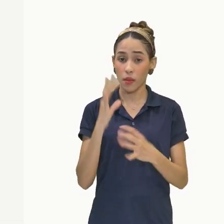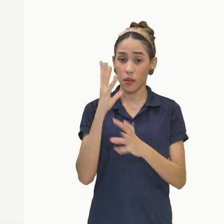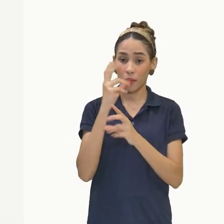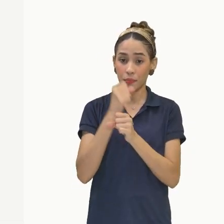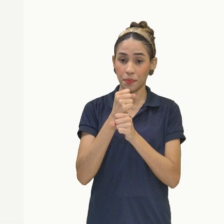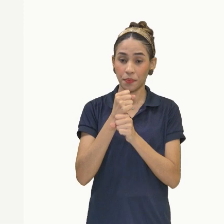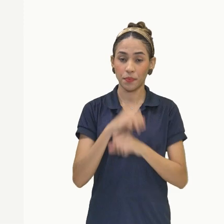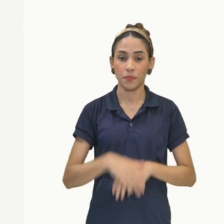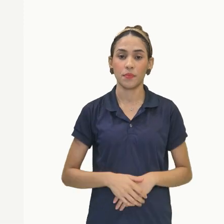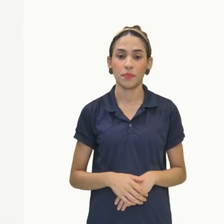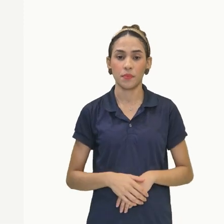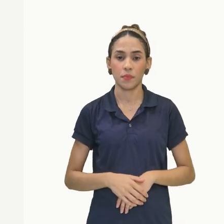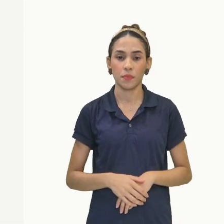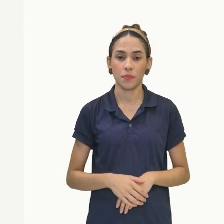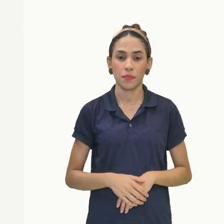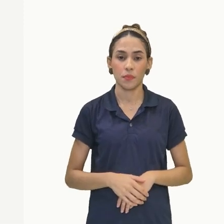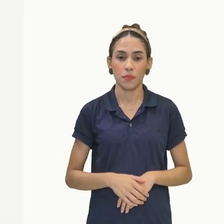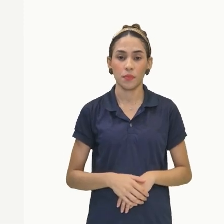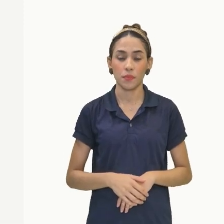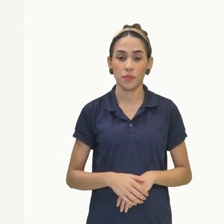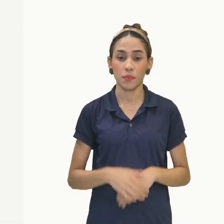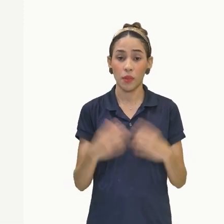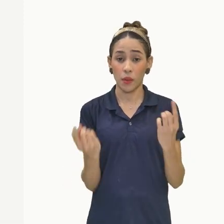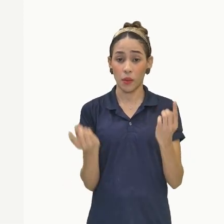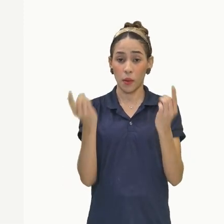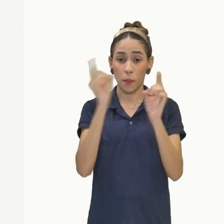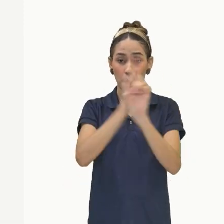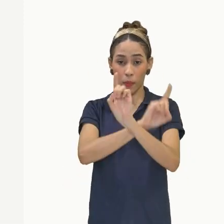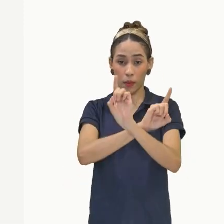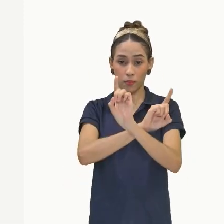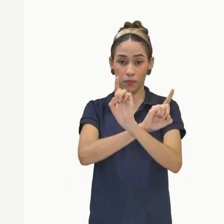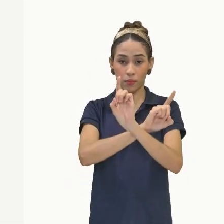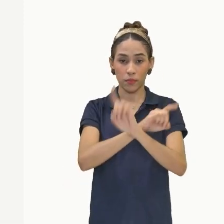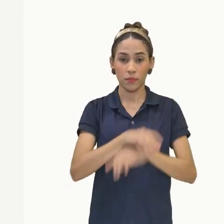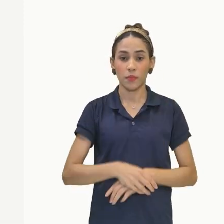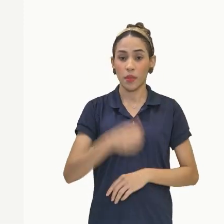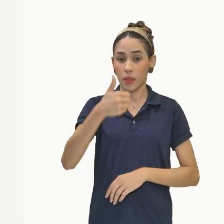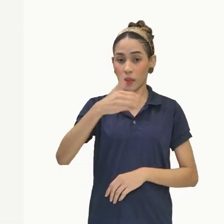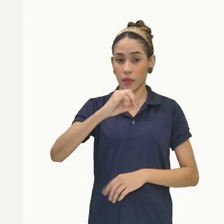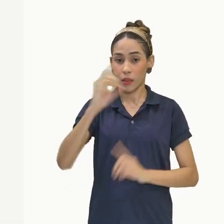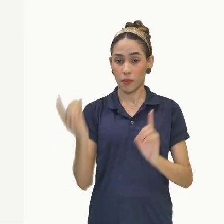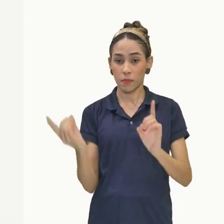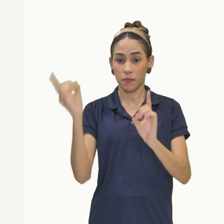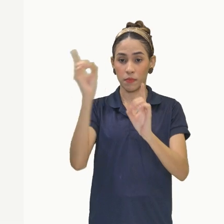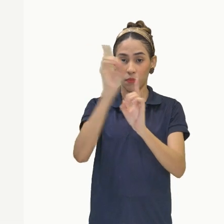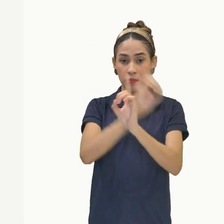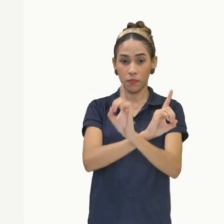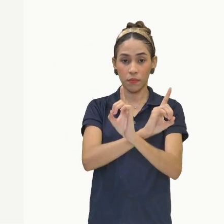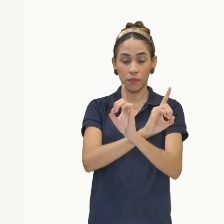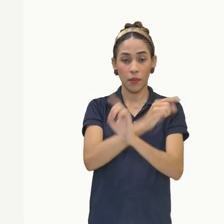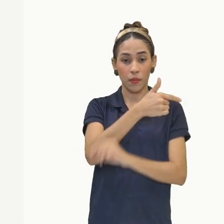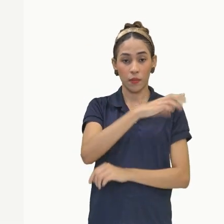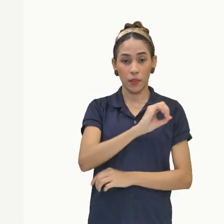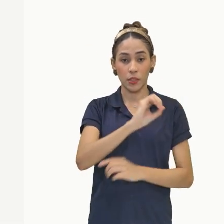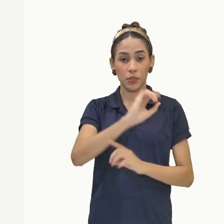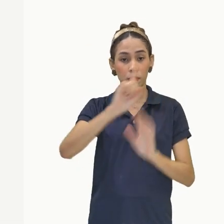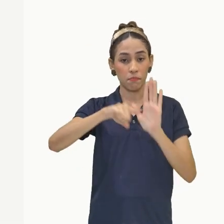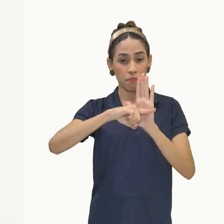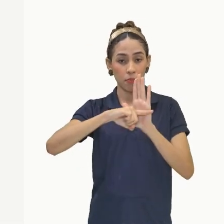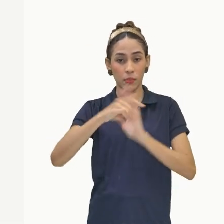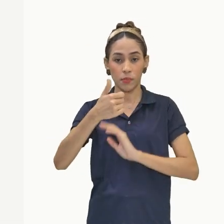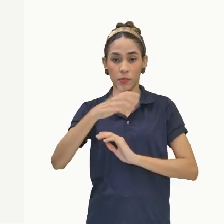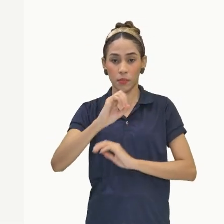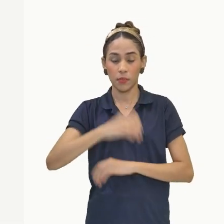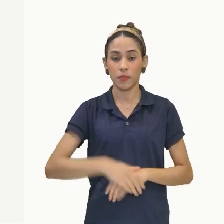equação. Olha, o 10 aqui, ele passa para o primeiro membro, vem com sinal negativo. Então fica 20 menos 10, R